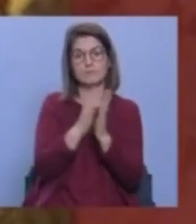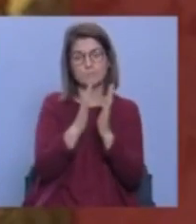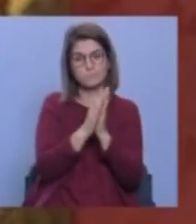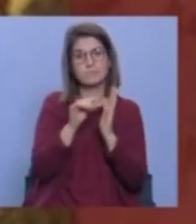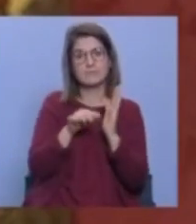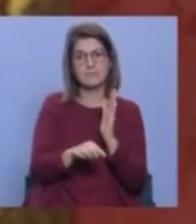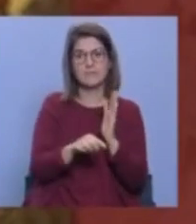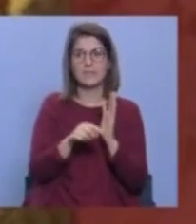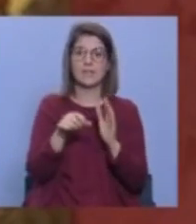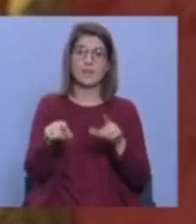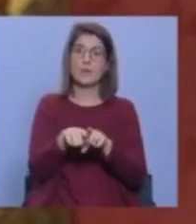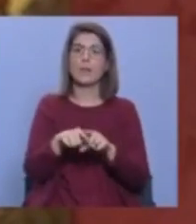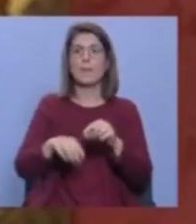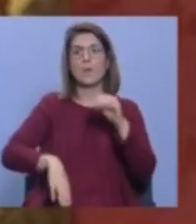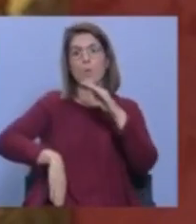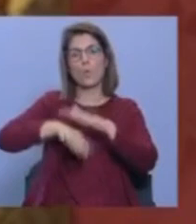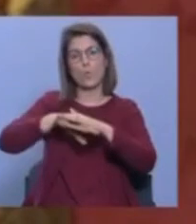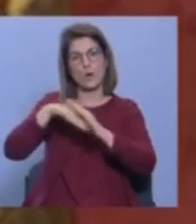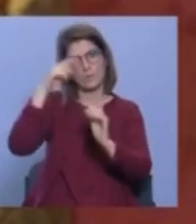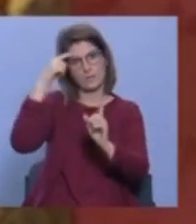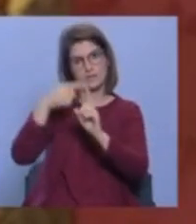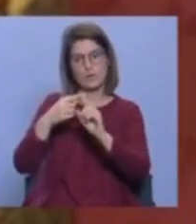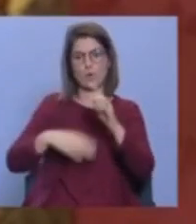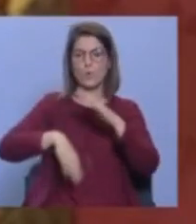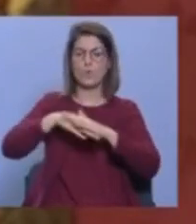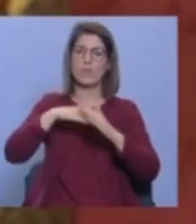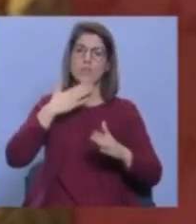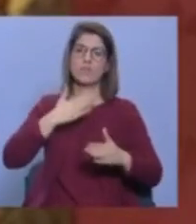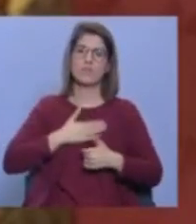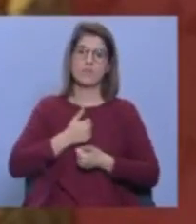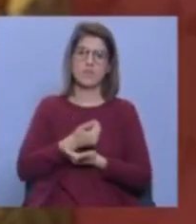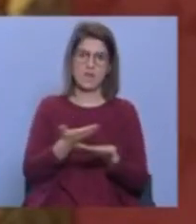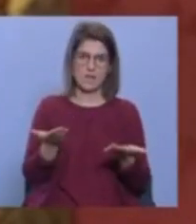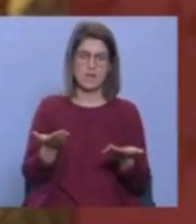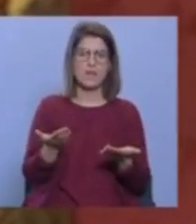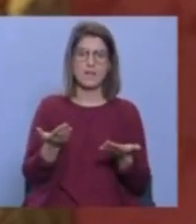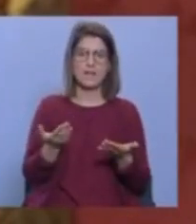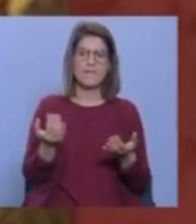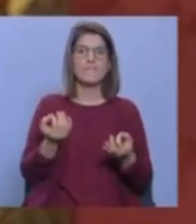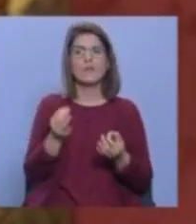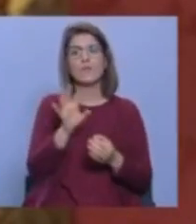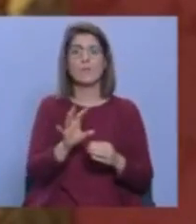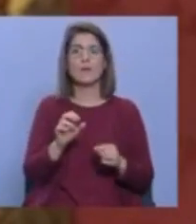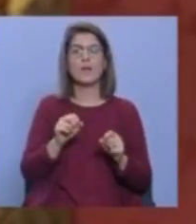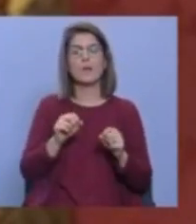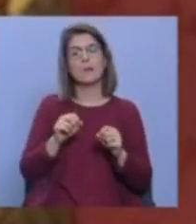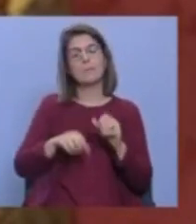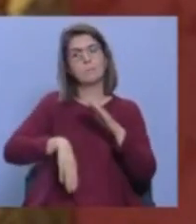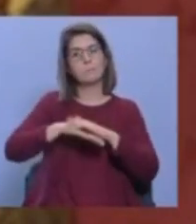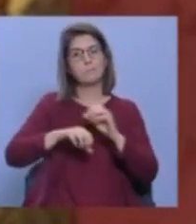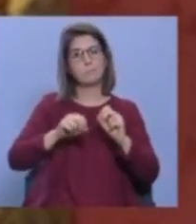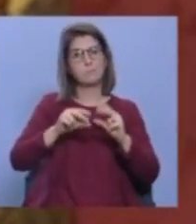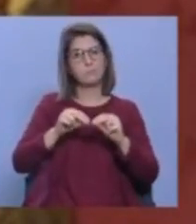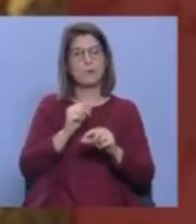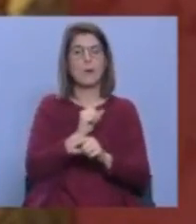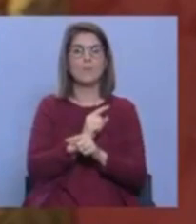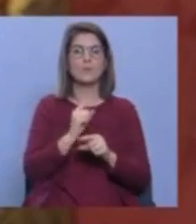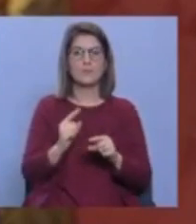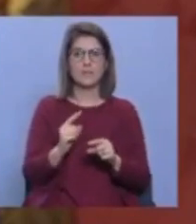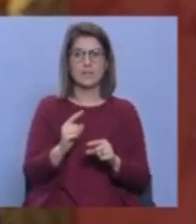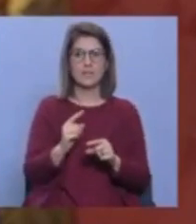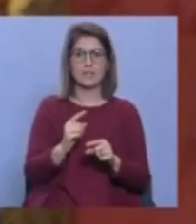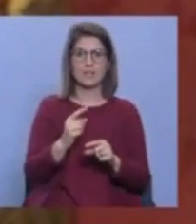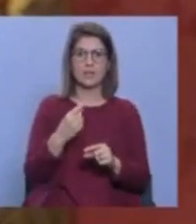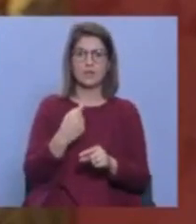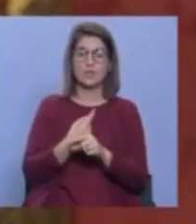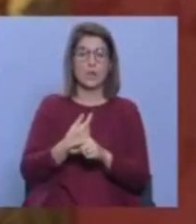operacionaliza cura. Cura-nos. Tem esta dimensão de cura. E porquê? Porque puxa de